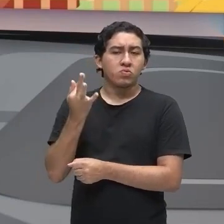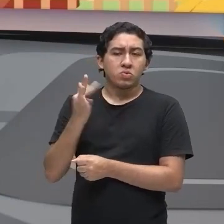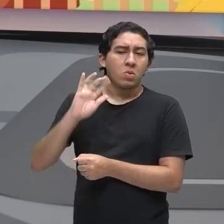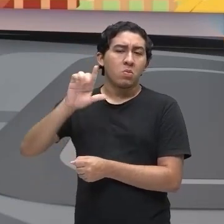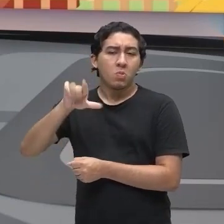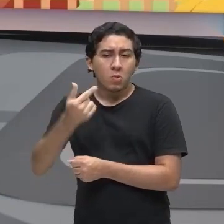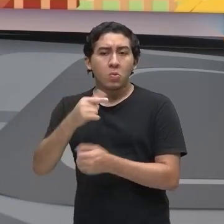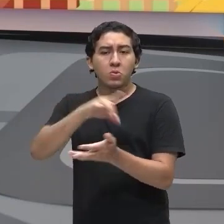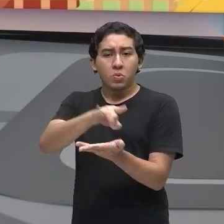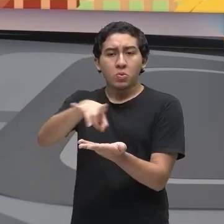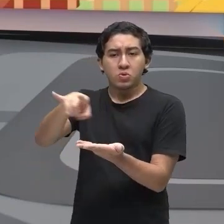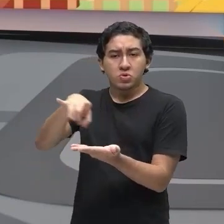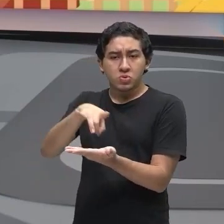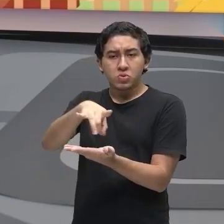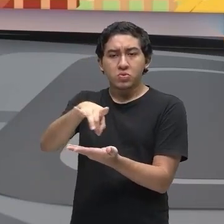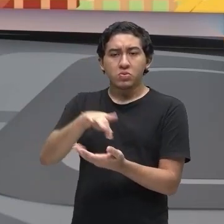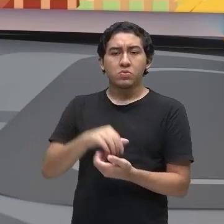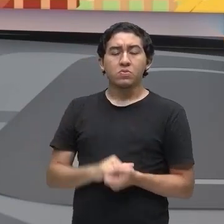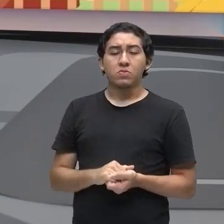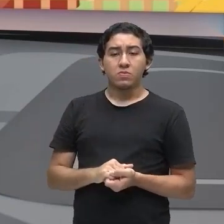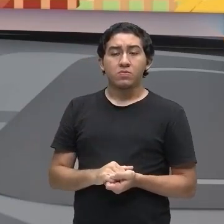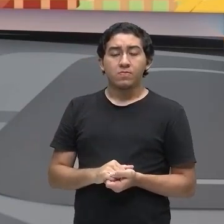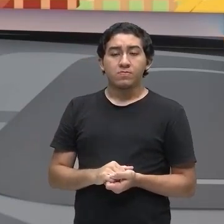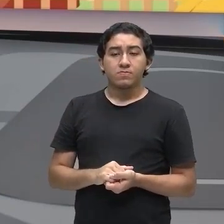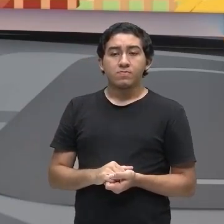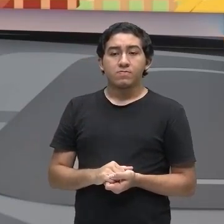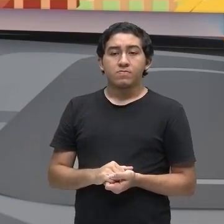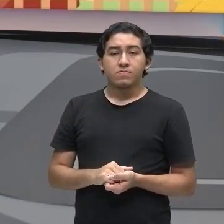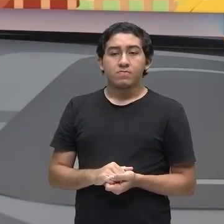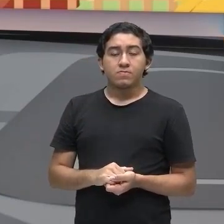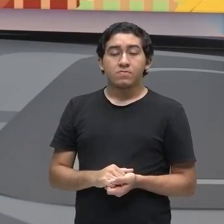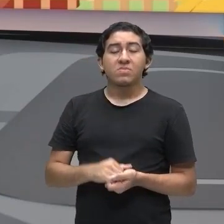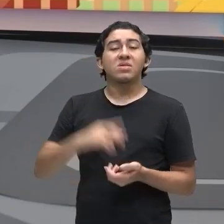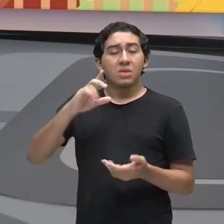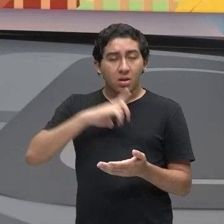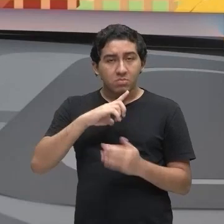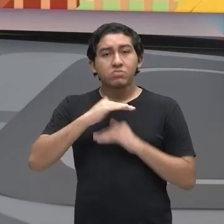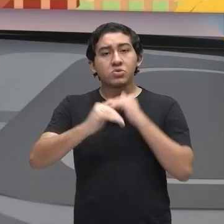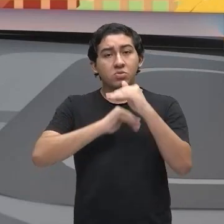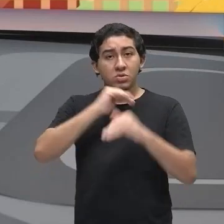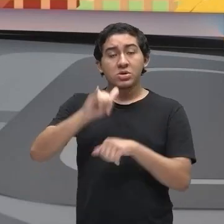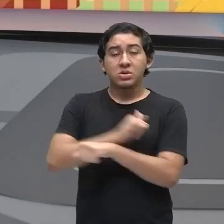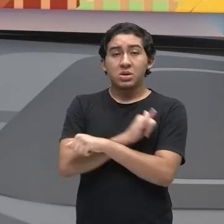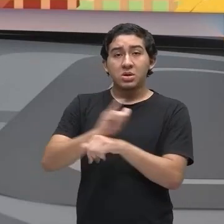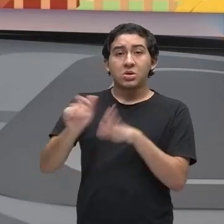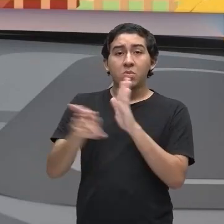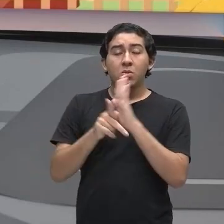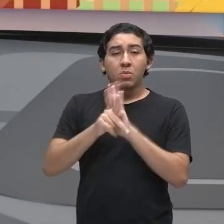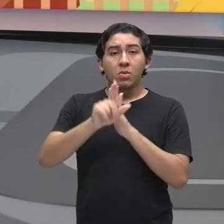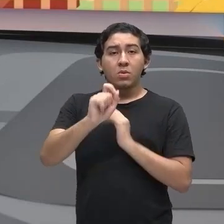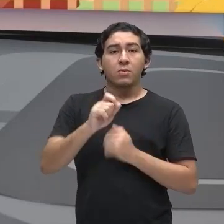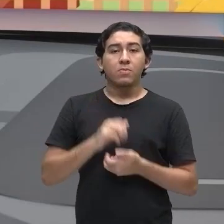ser cultivado. Isso se desenvolveu lá durante o período da